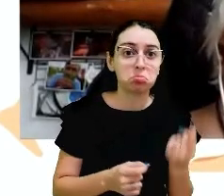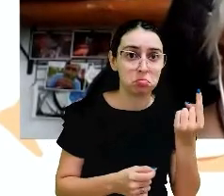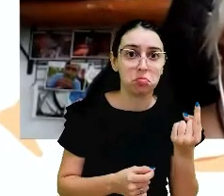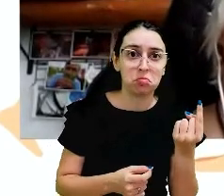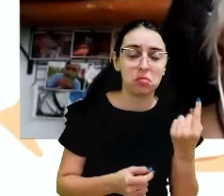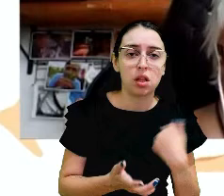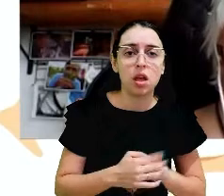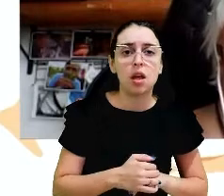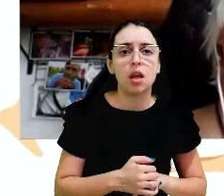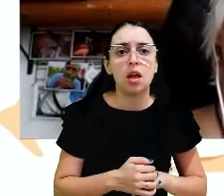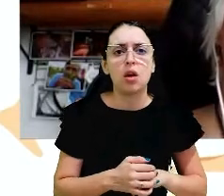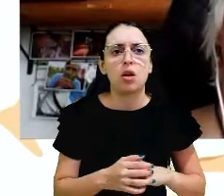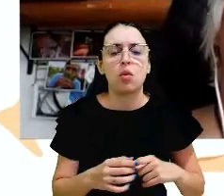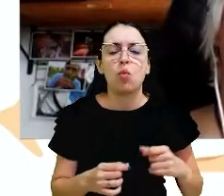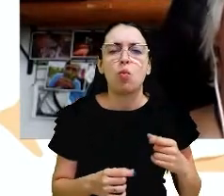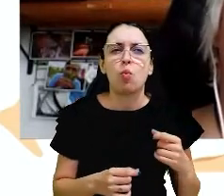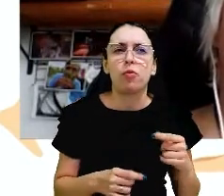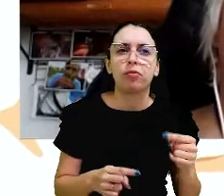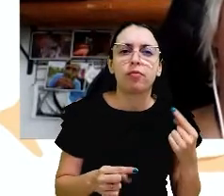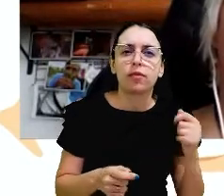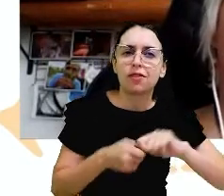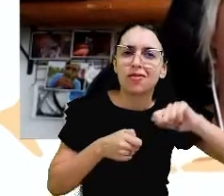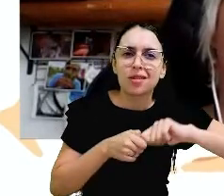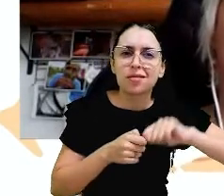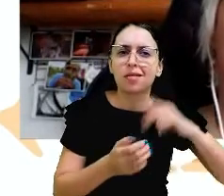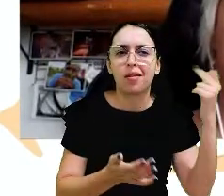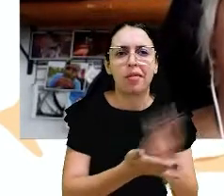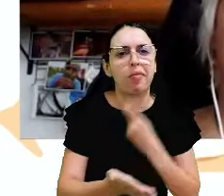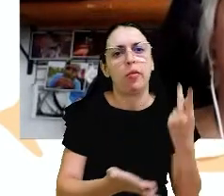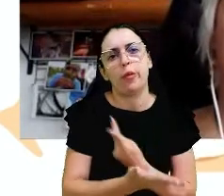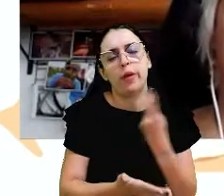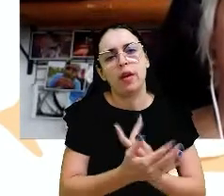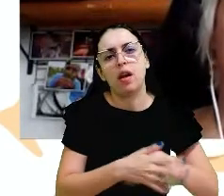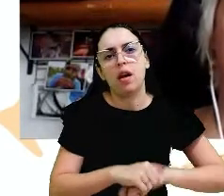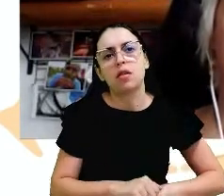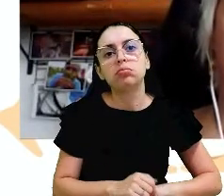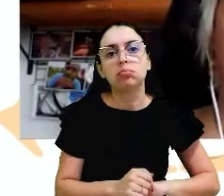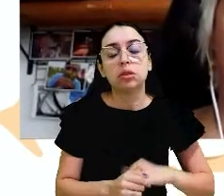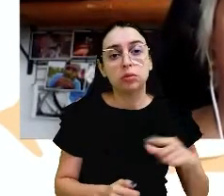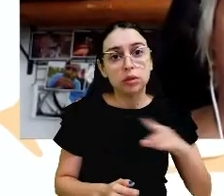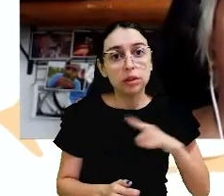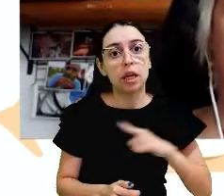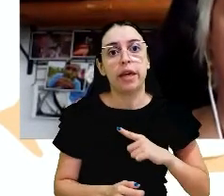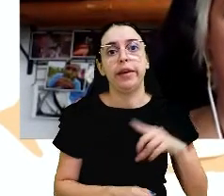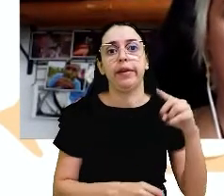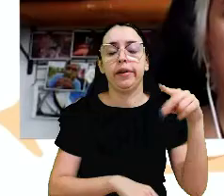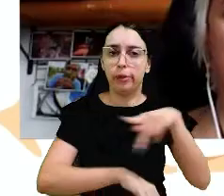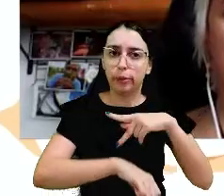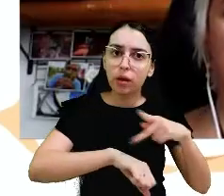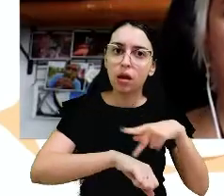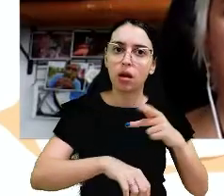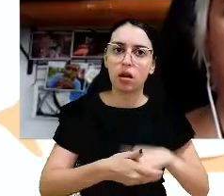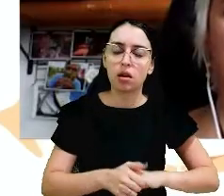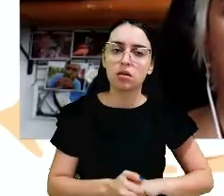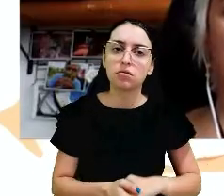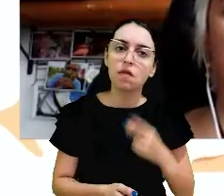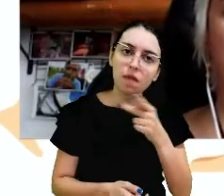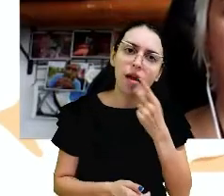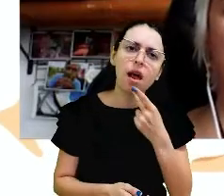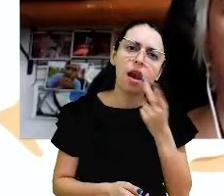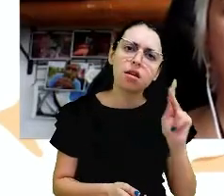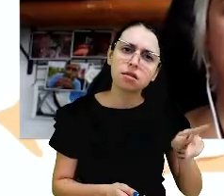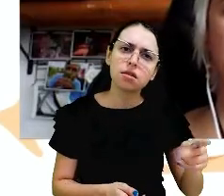essas práticas violentas, negligentes, ainda ocorrem no nosso país, e como a gente costuma dizer,